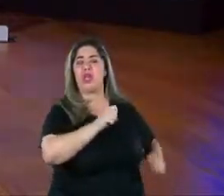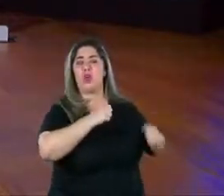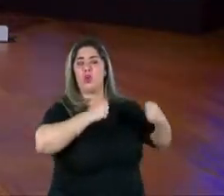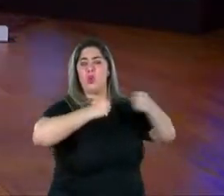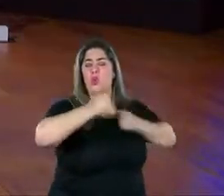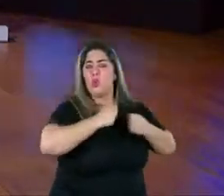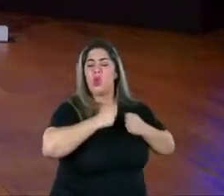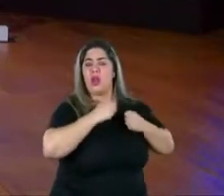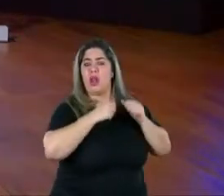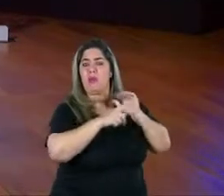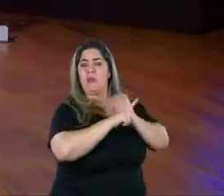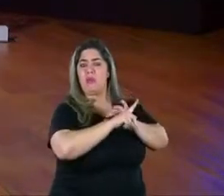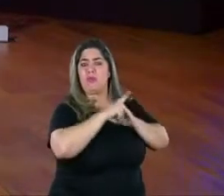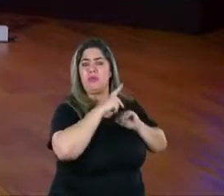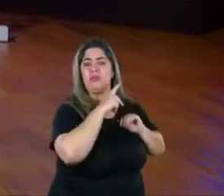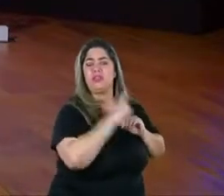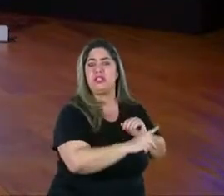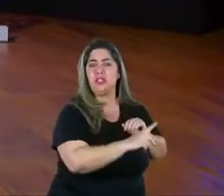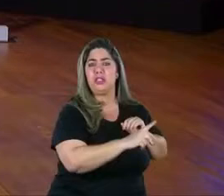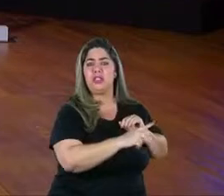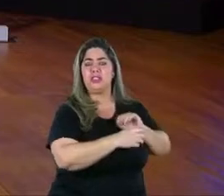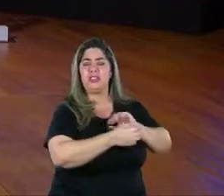o significado